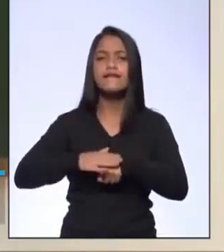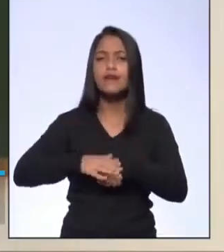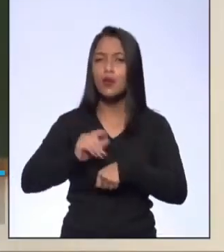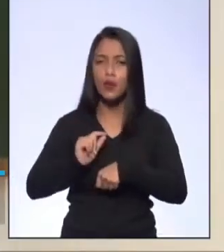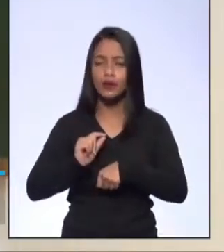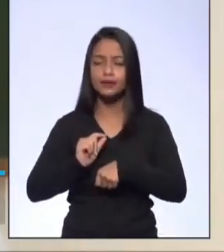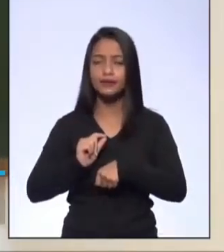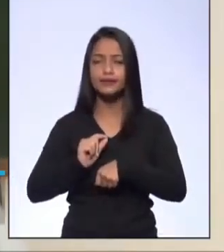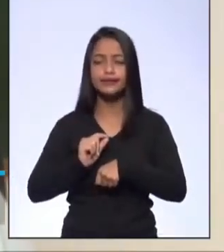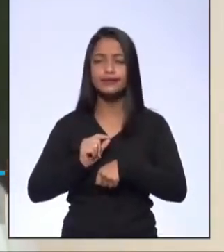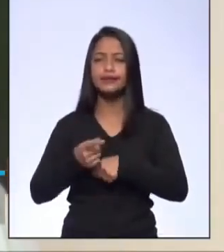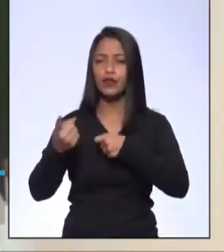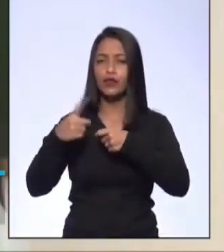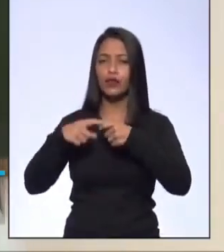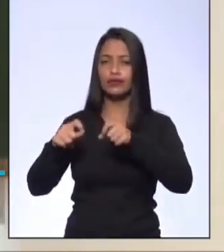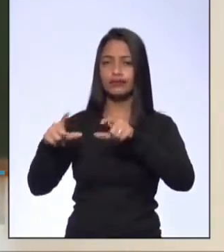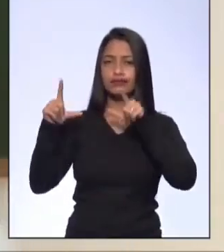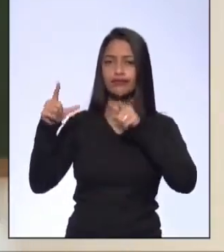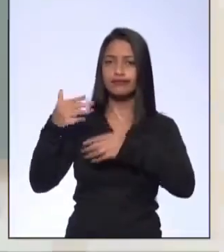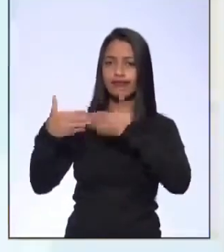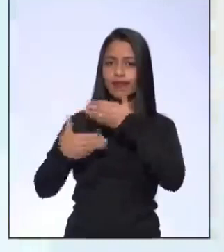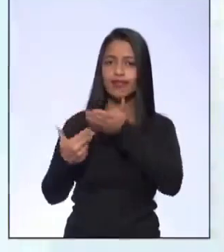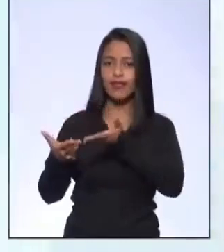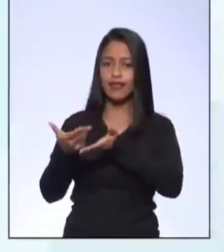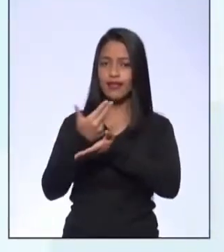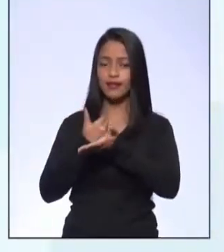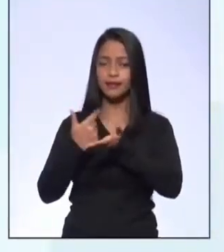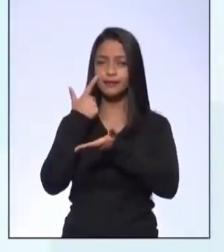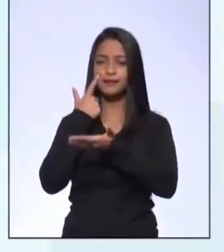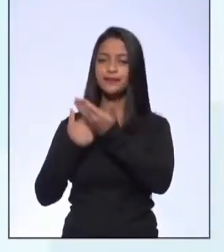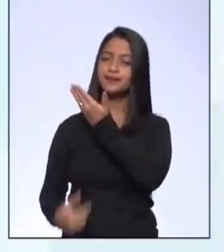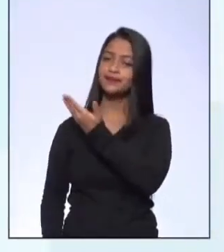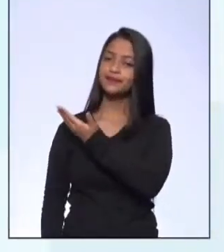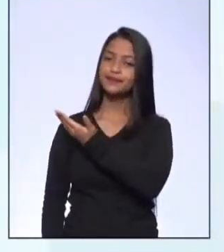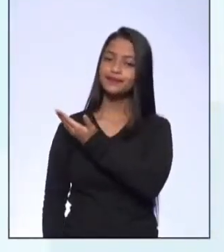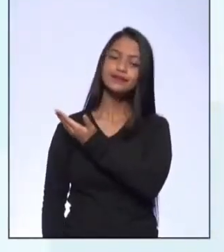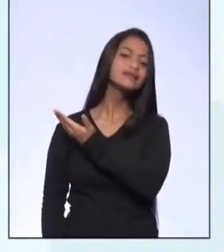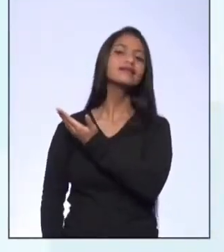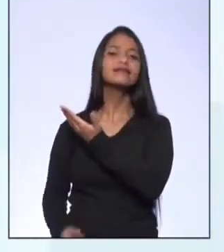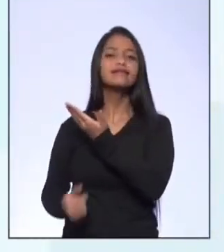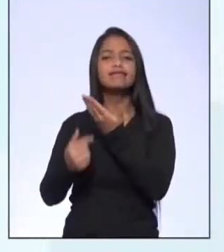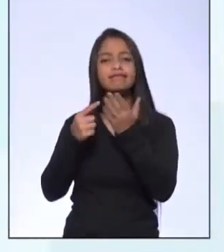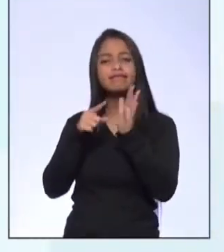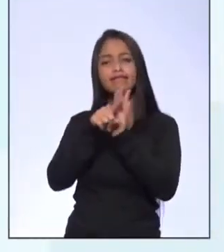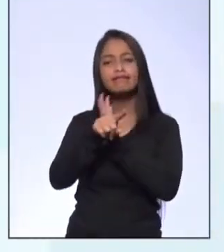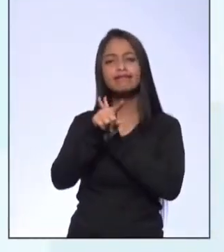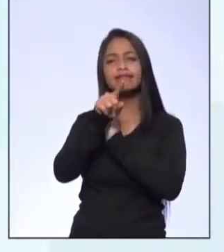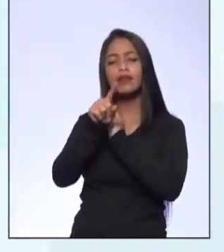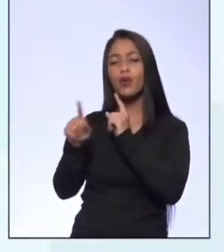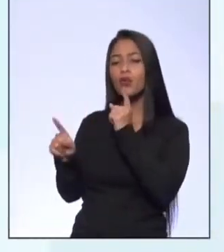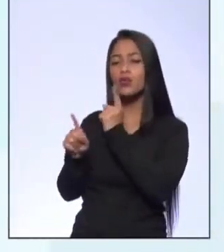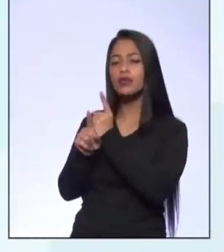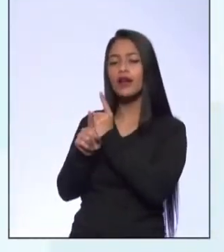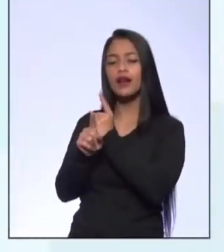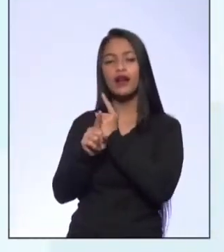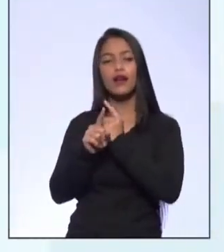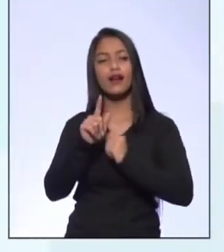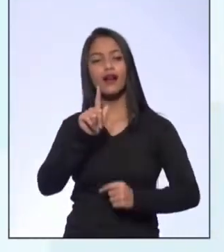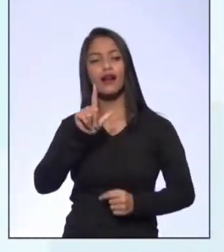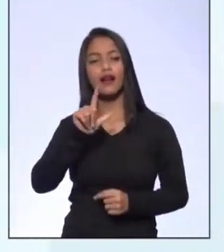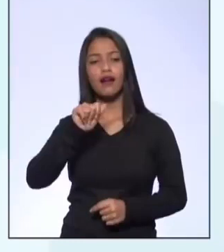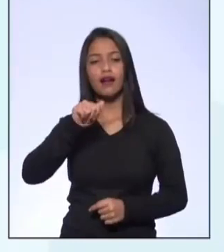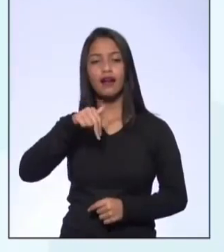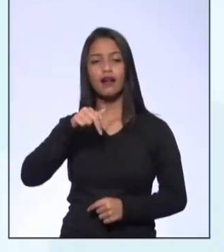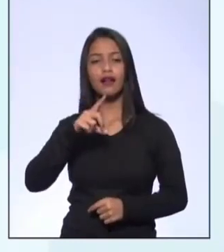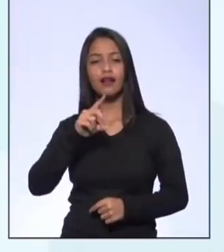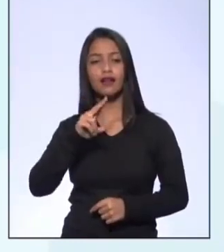voltar aí o desenho um pouquinho, do slide 8, só um pouquinho, eu quero que você ache aí a glândula pituitária, que ela também